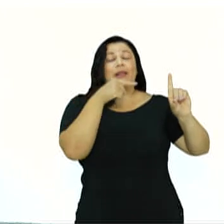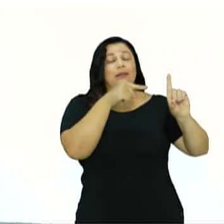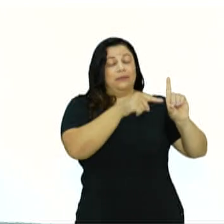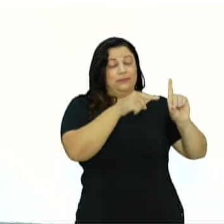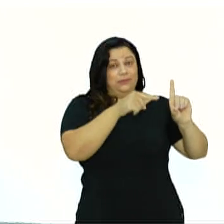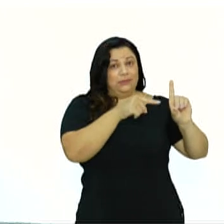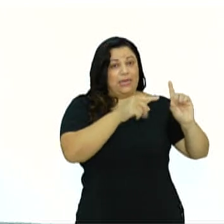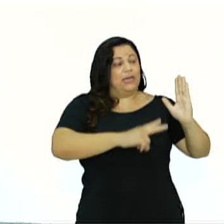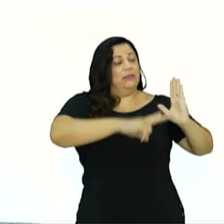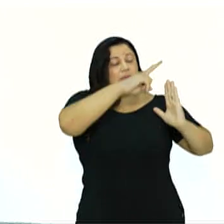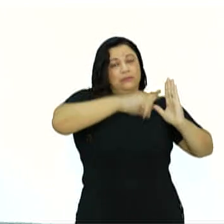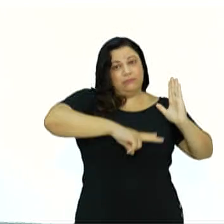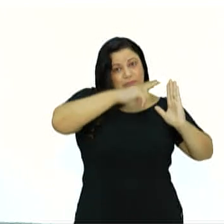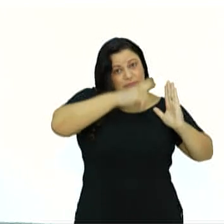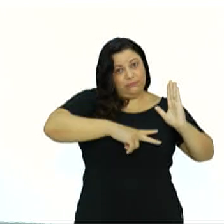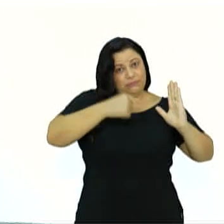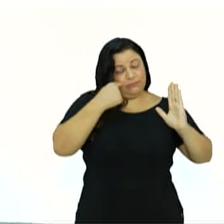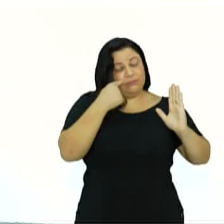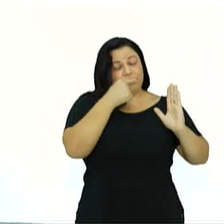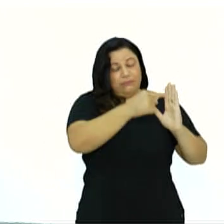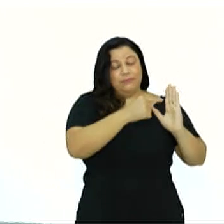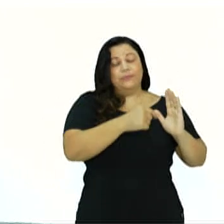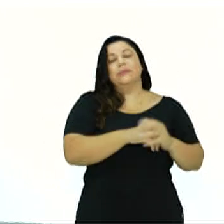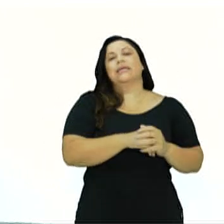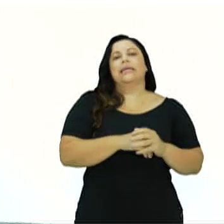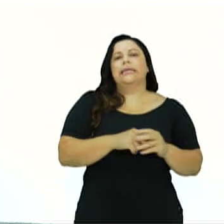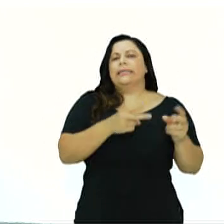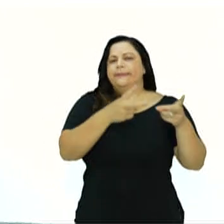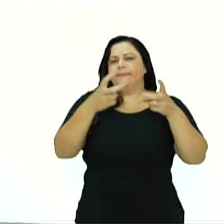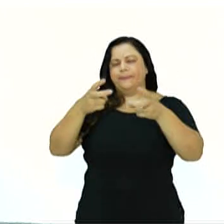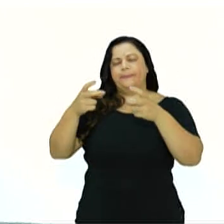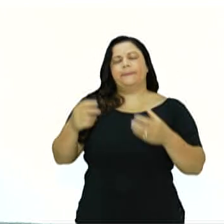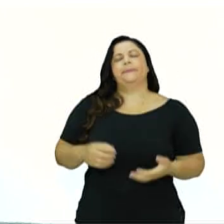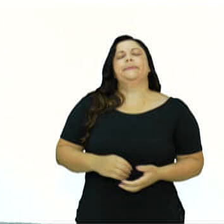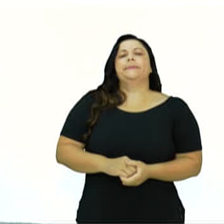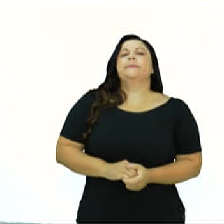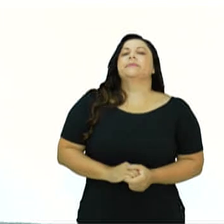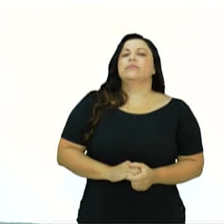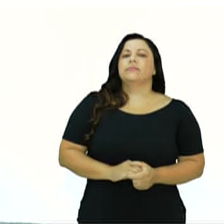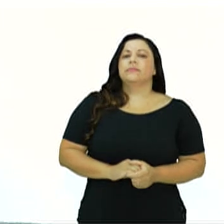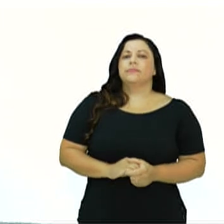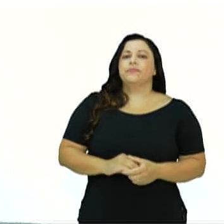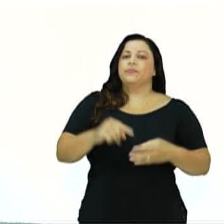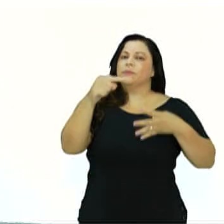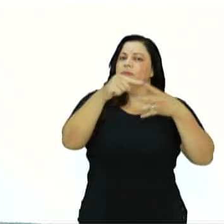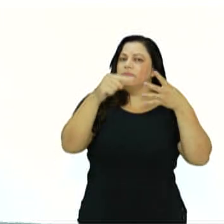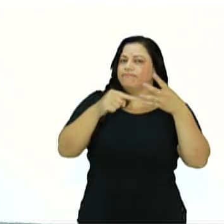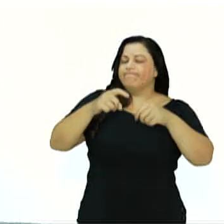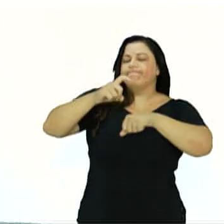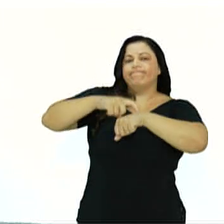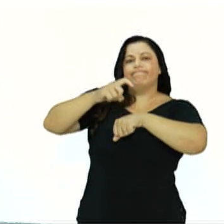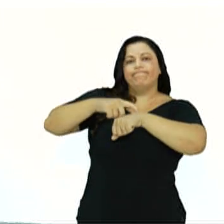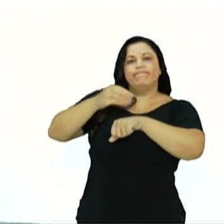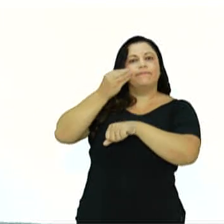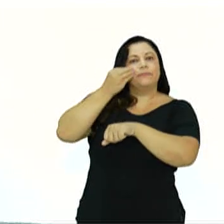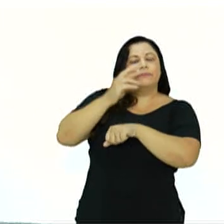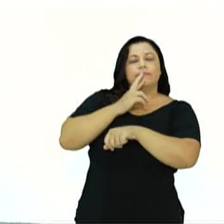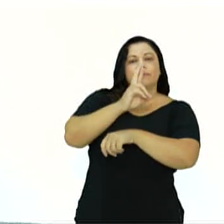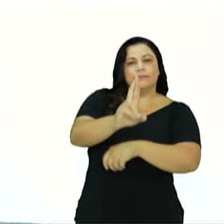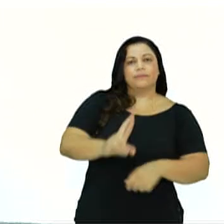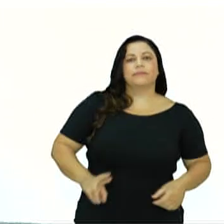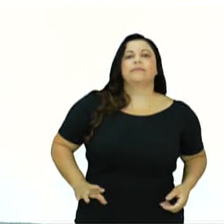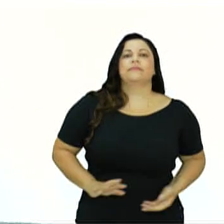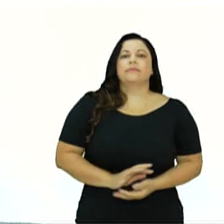da matriz óssea, ou letra D, produção de novas células ósseas. Tempinho para vocês tentarem resolver mais essa.